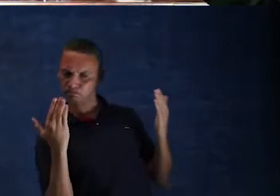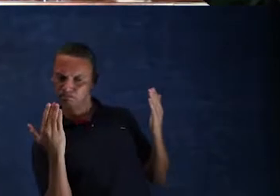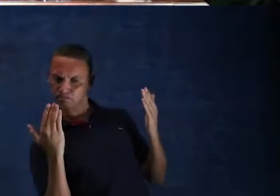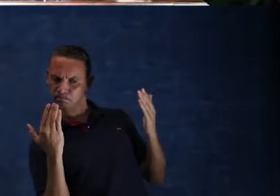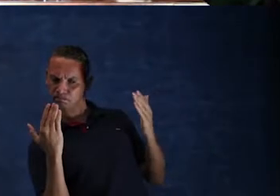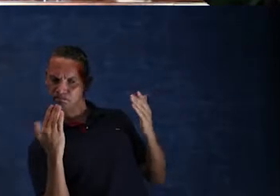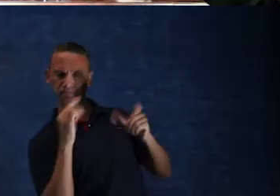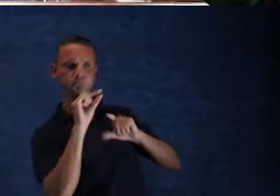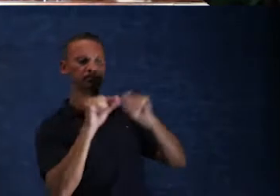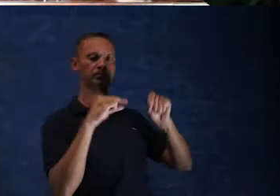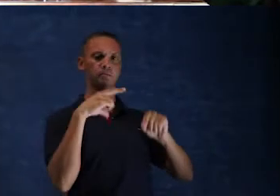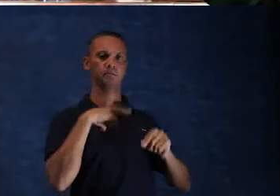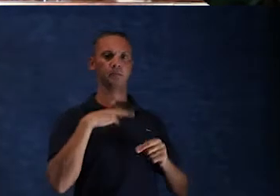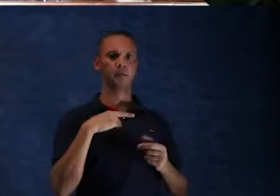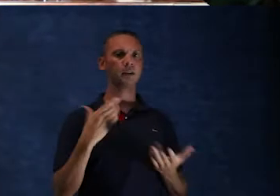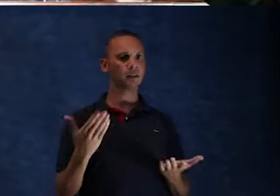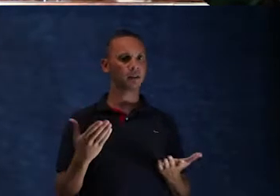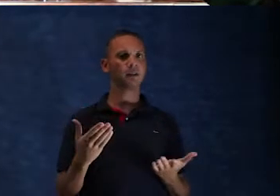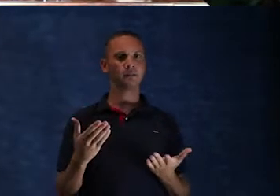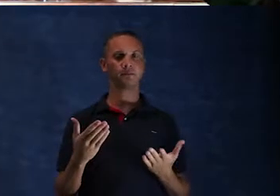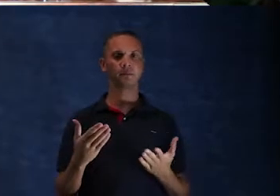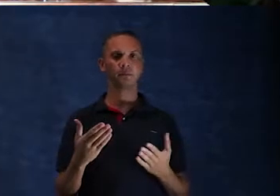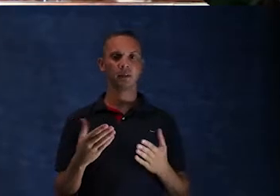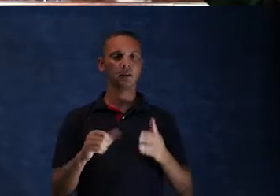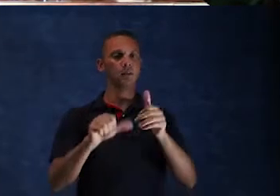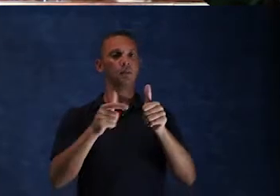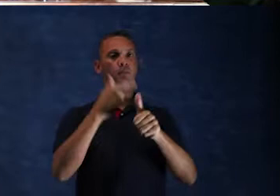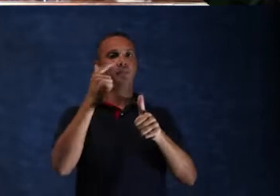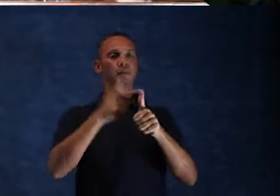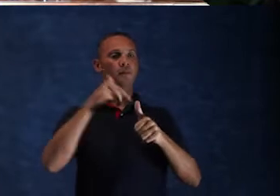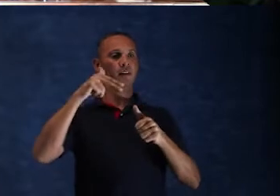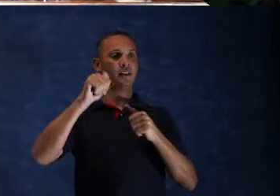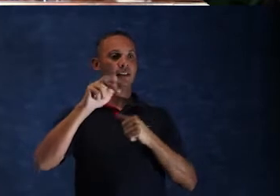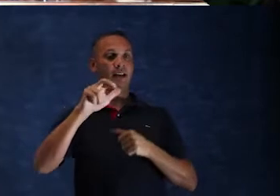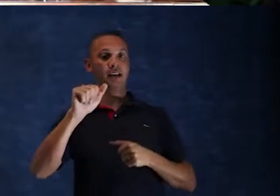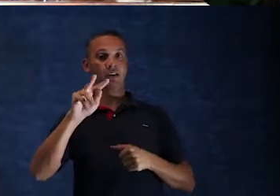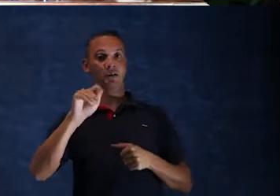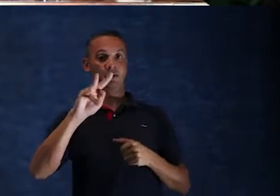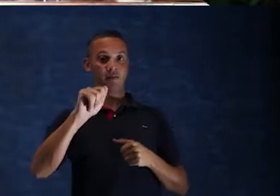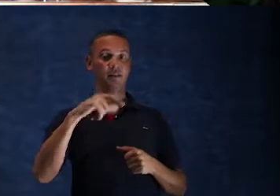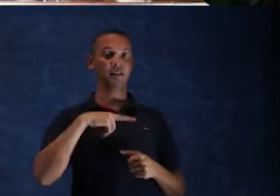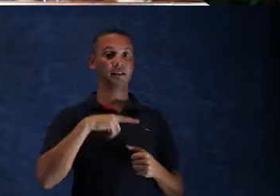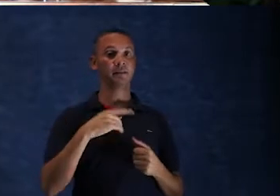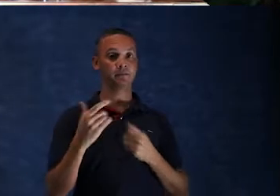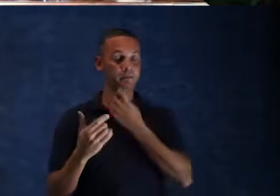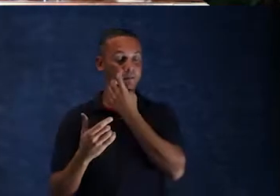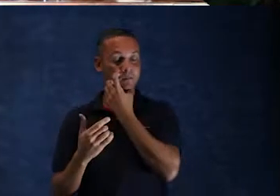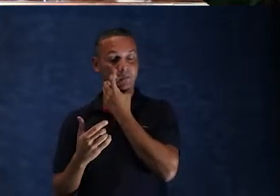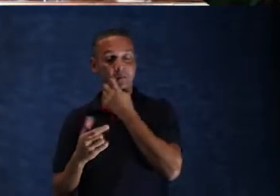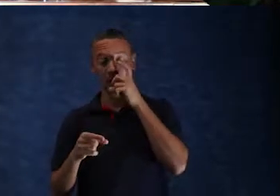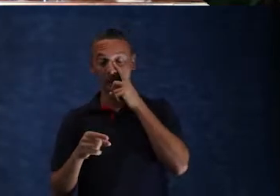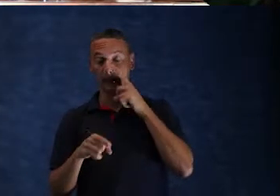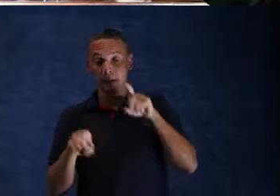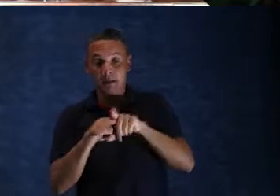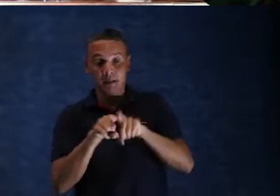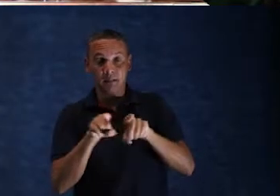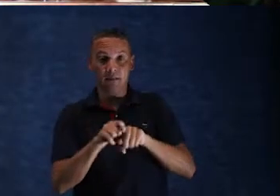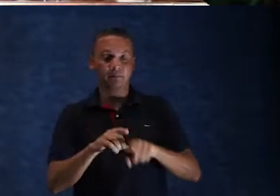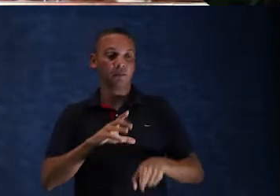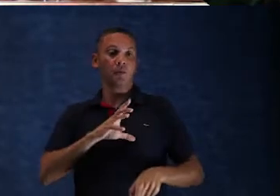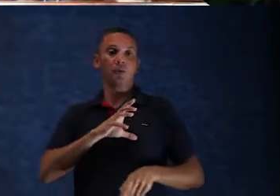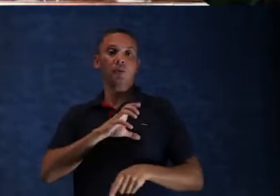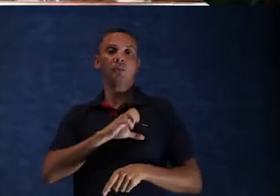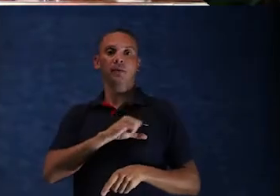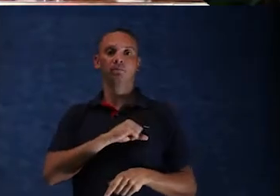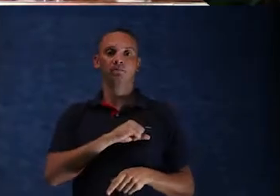como aquele que Edgar Allan Poe fez surgir nos primórdios da narrativa policial. O romance Peixe Morto, de